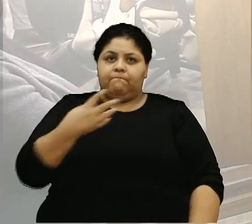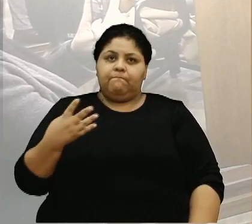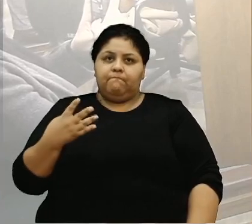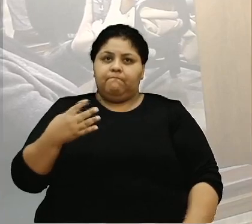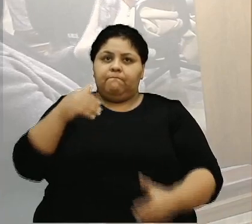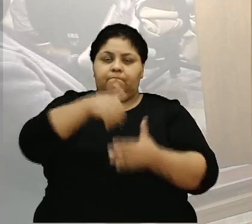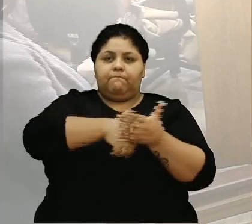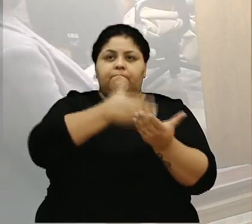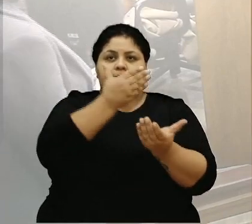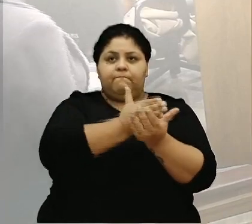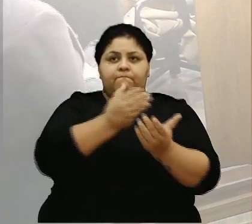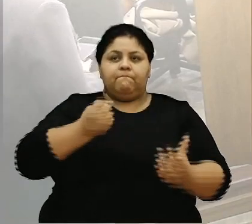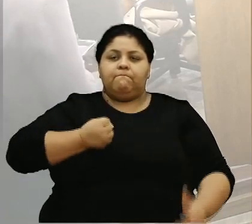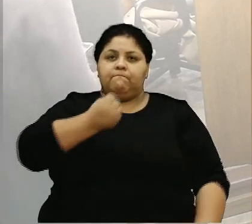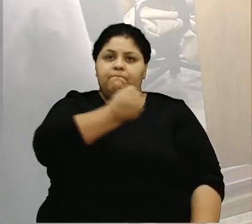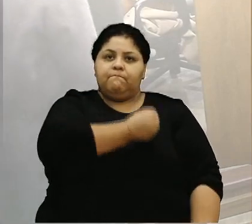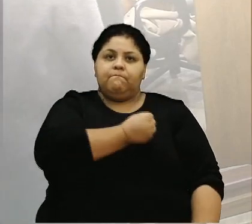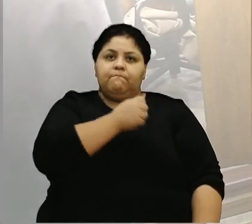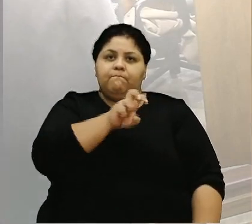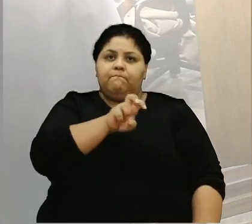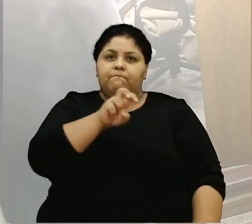36/2024, contido no processo número